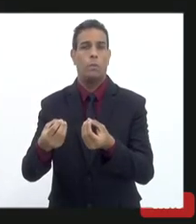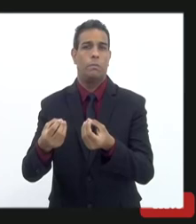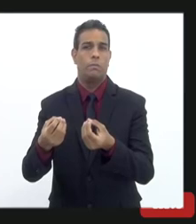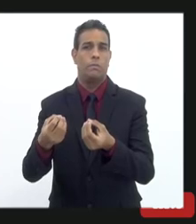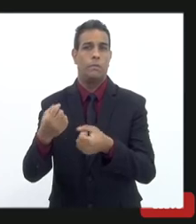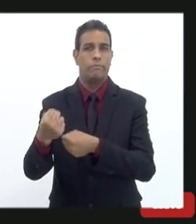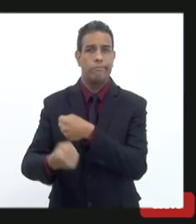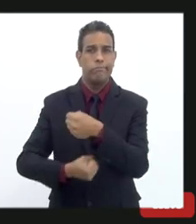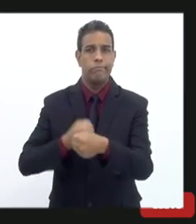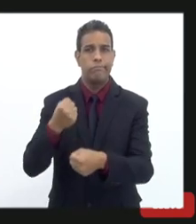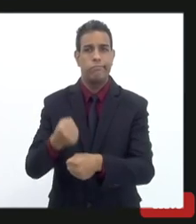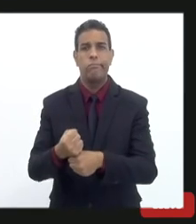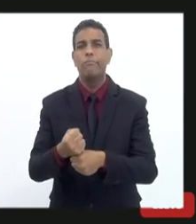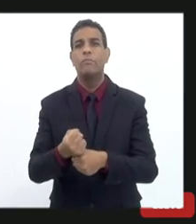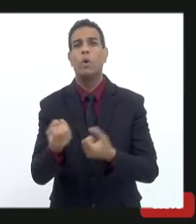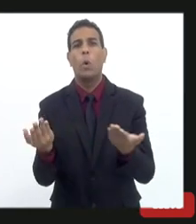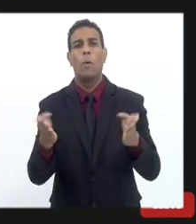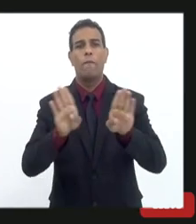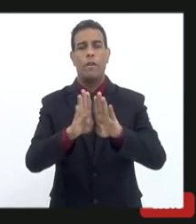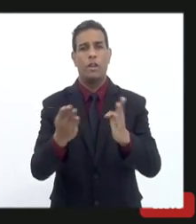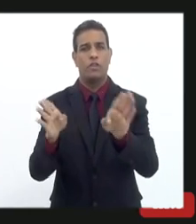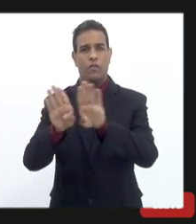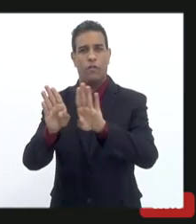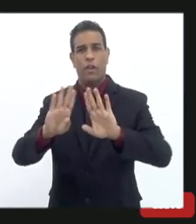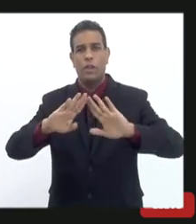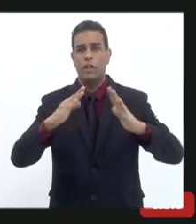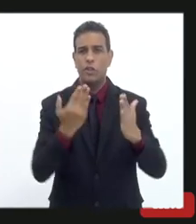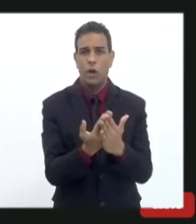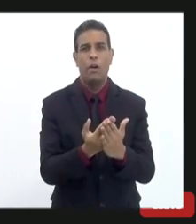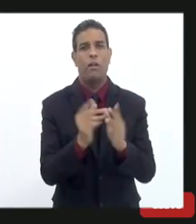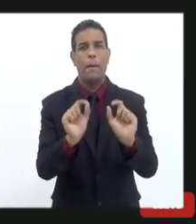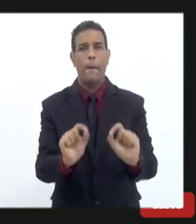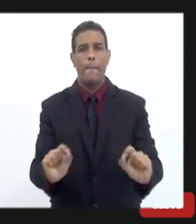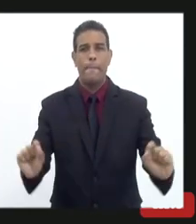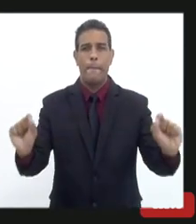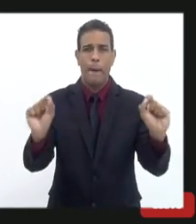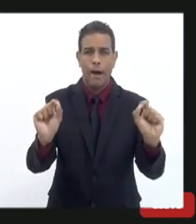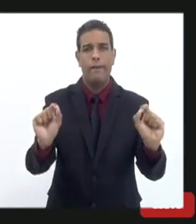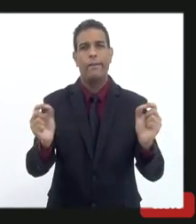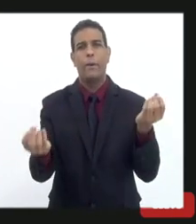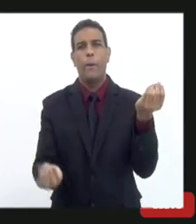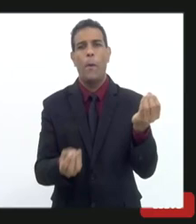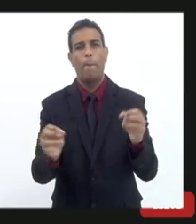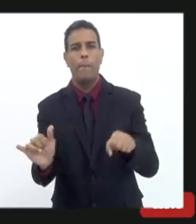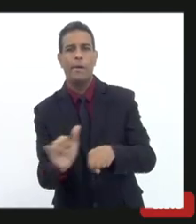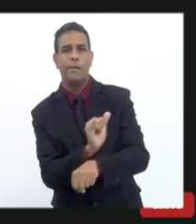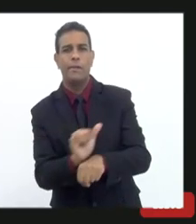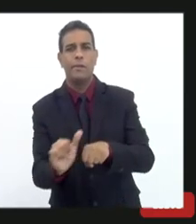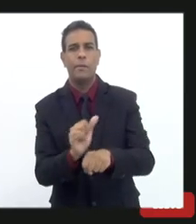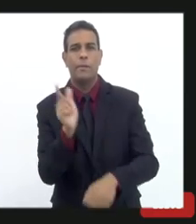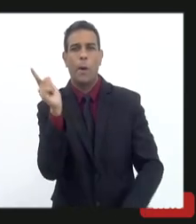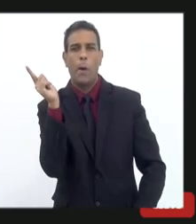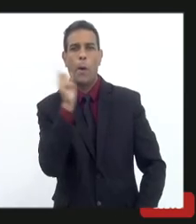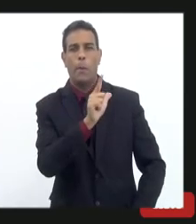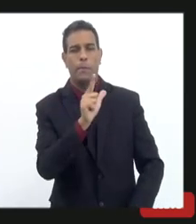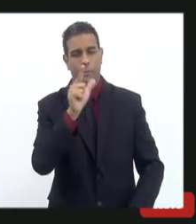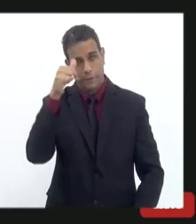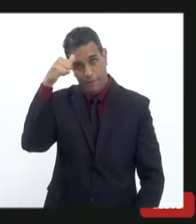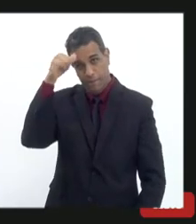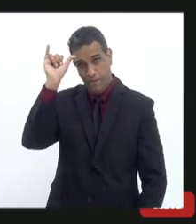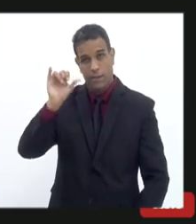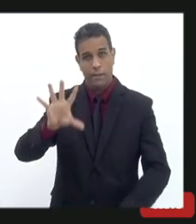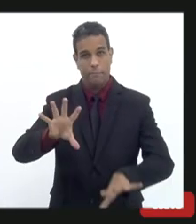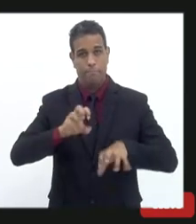décadas, de interrupção nas atividades presenciais, como um mecanismo de evitar o contágio e